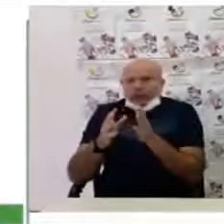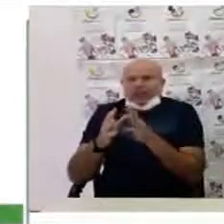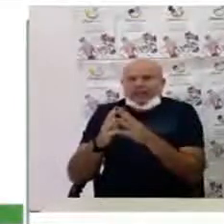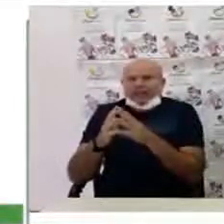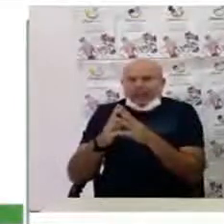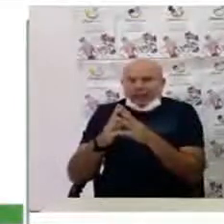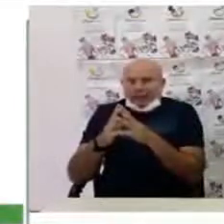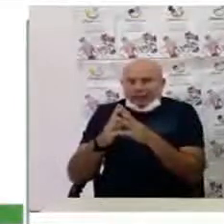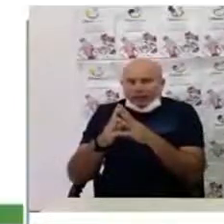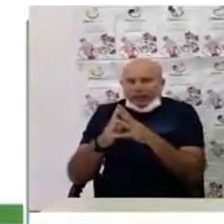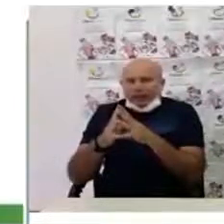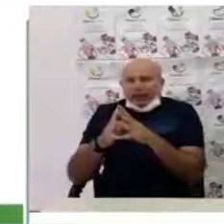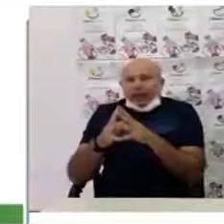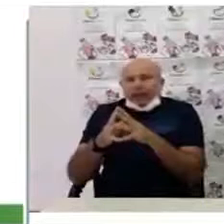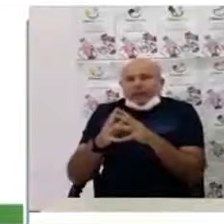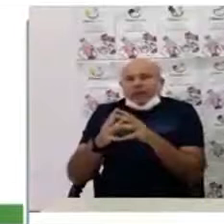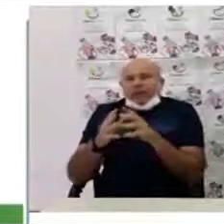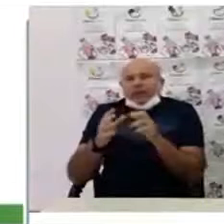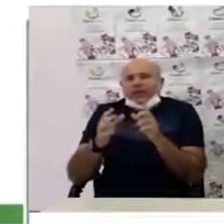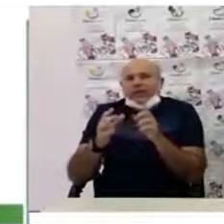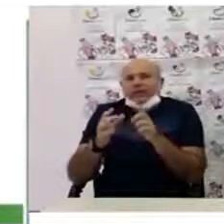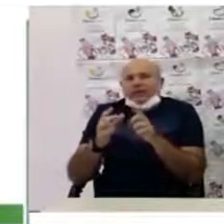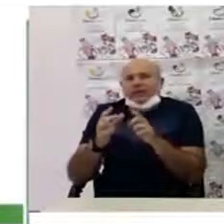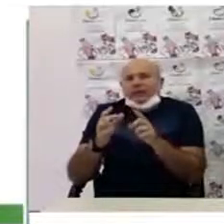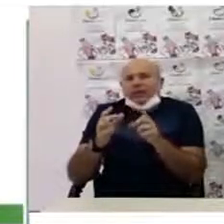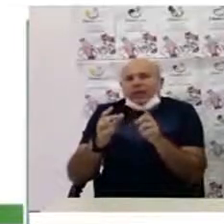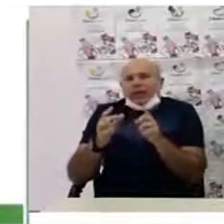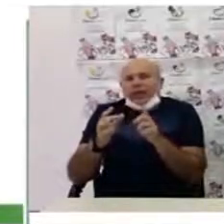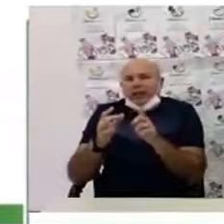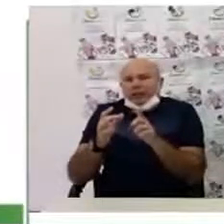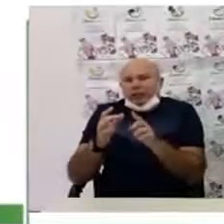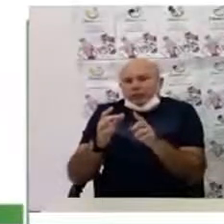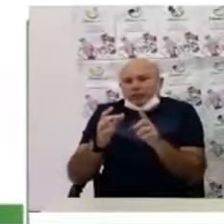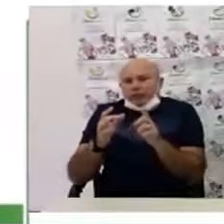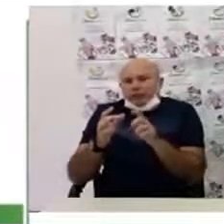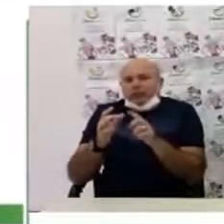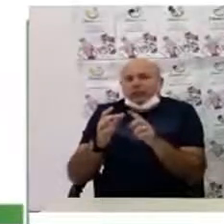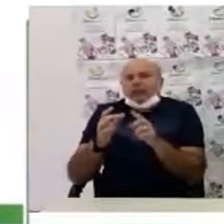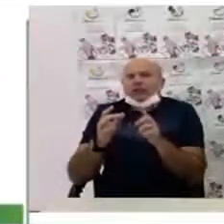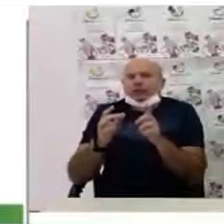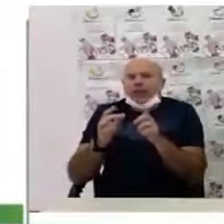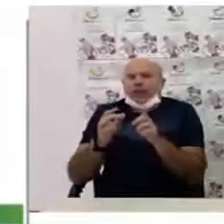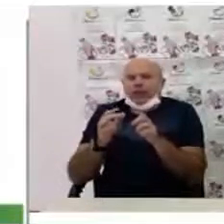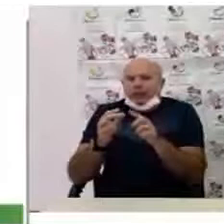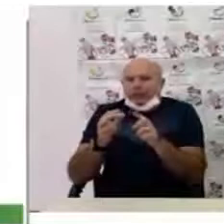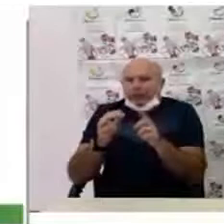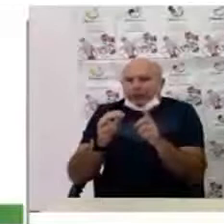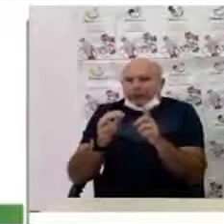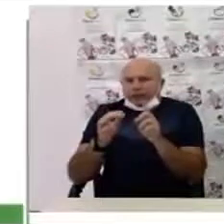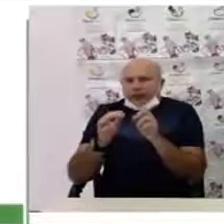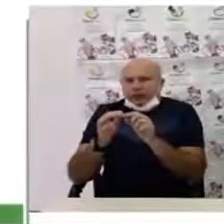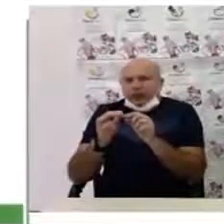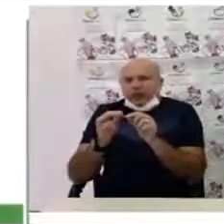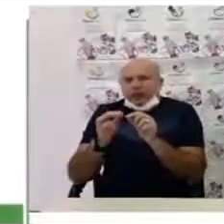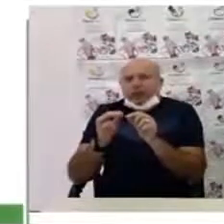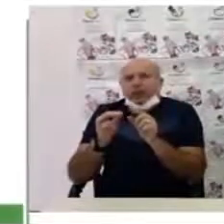que está desenhado aí na sua tela. Você vê que existem elétrons nessa região chamada de eletrosfera, esses